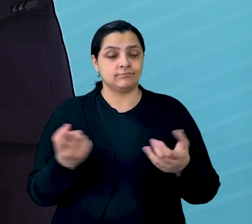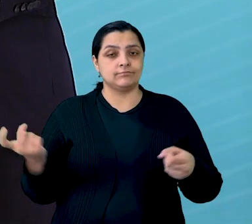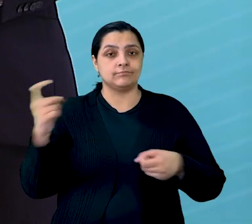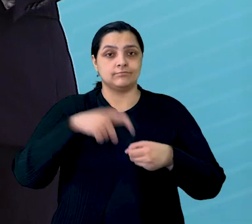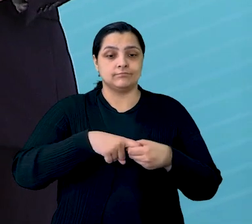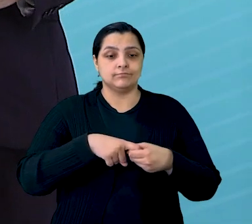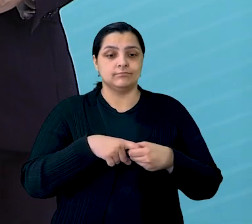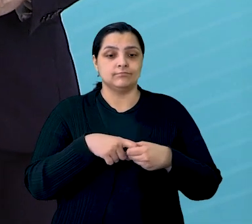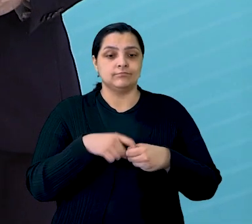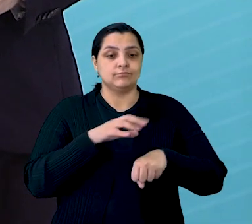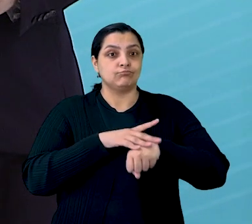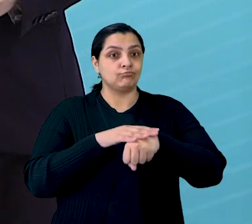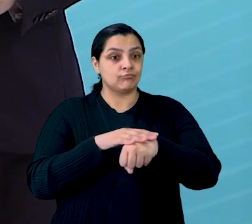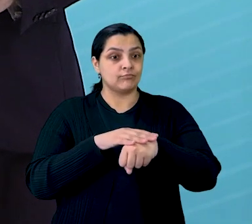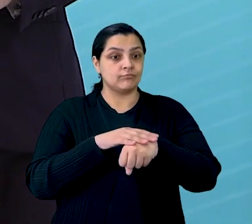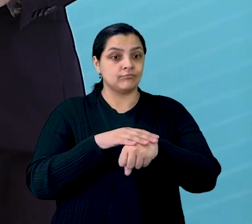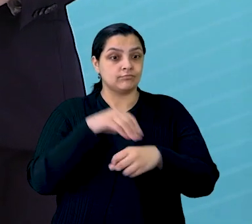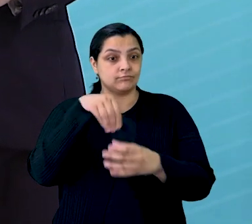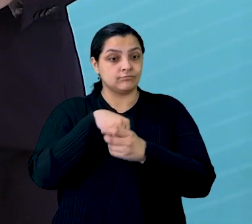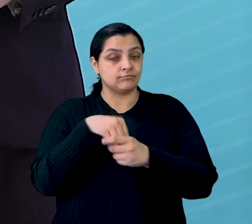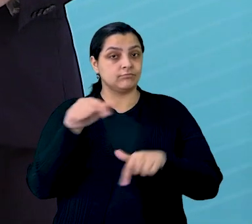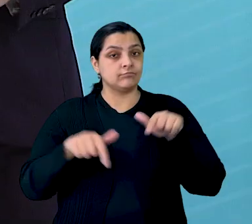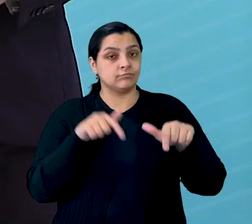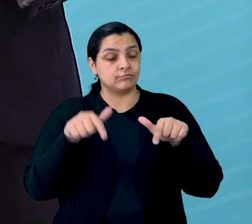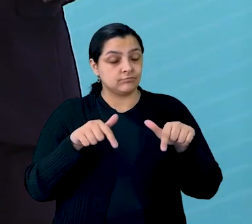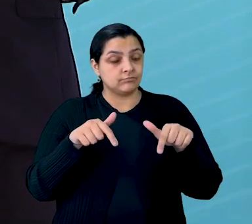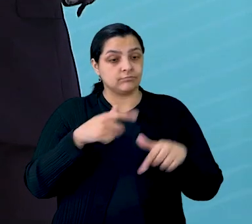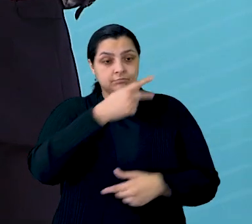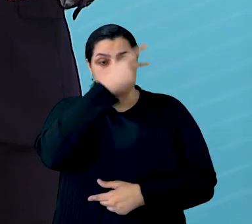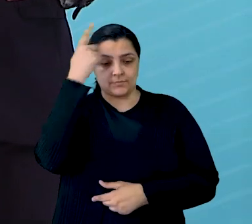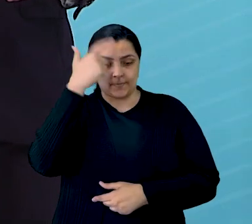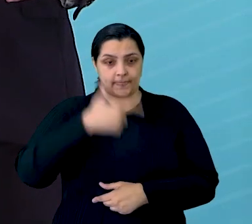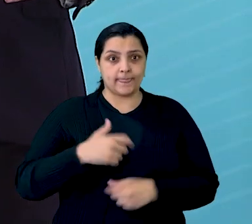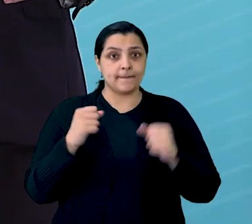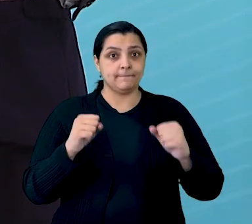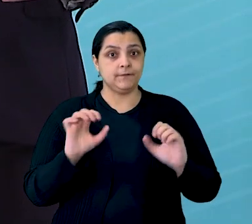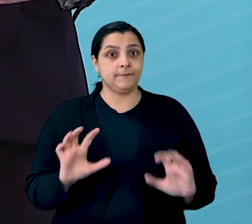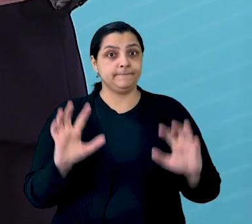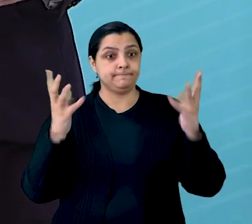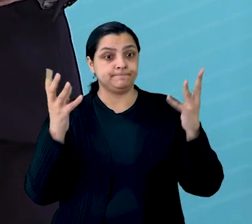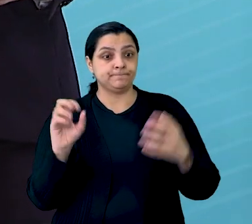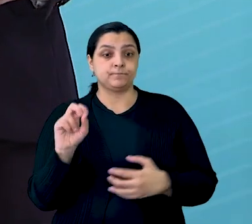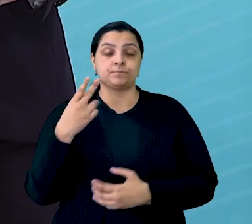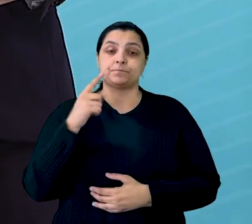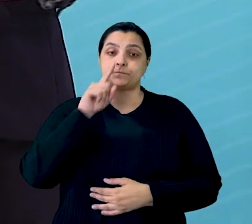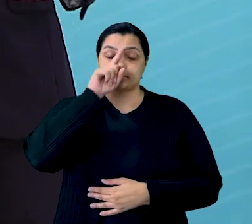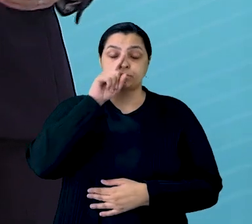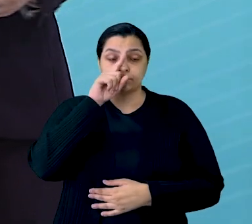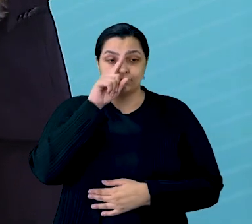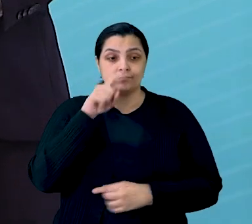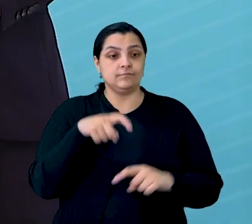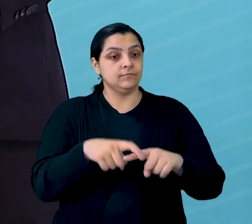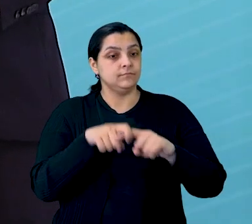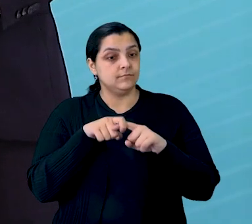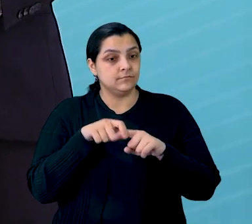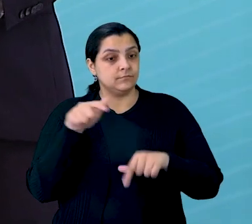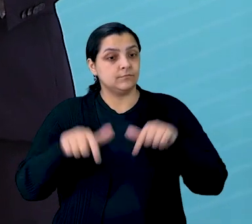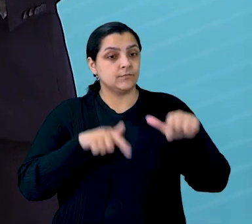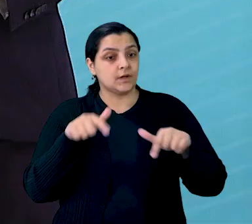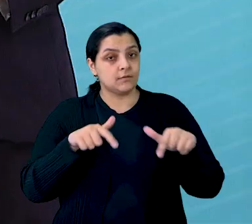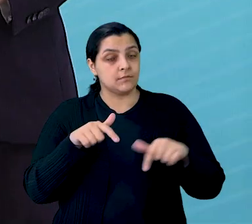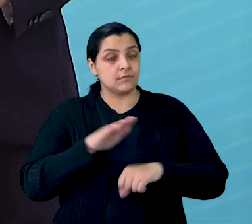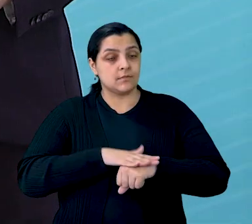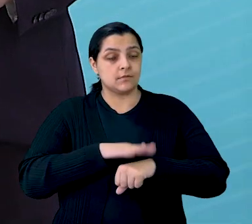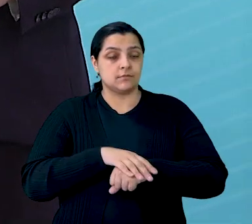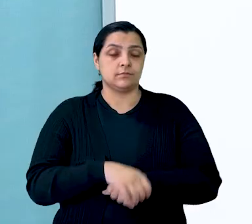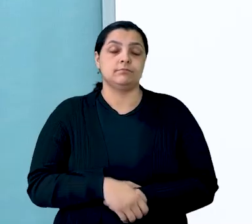Estamos de volta para falar sobre doenças ocupacionais, enfermidades que uma pessoa pode desenvolver ou serem agravadas devido ao